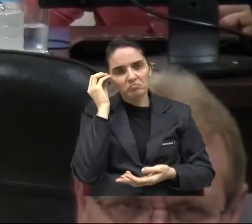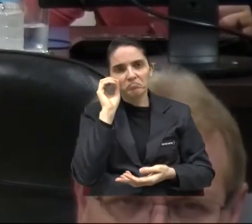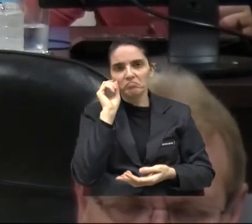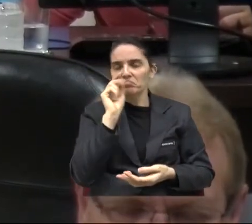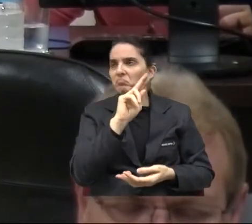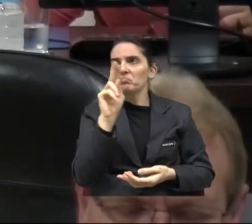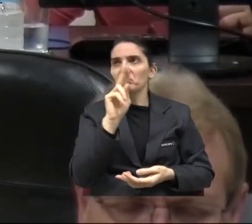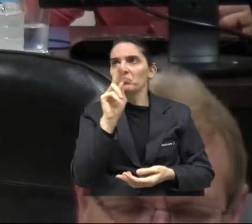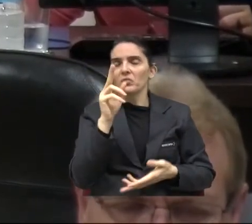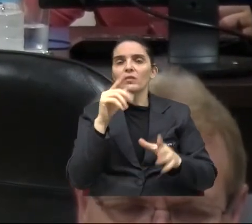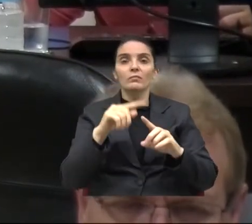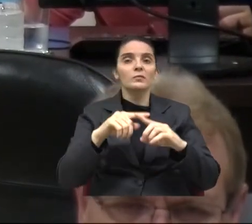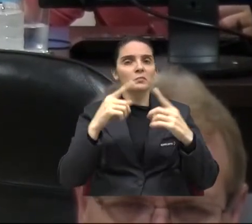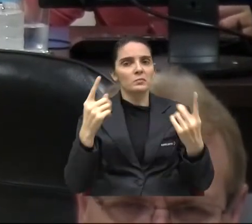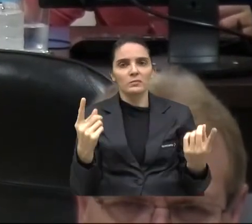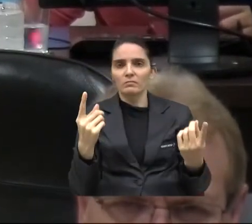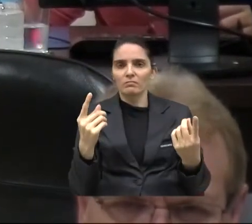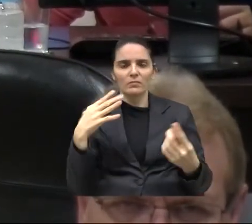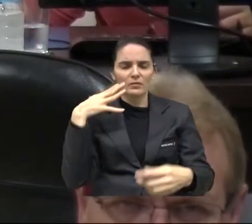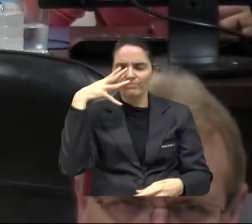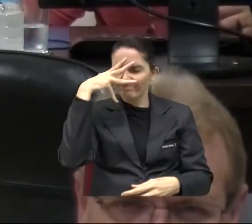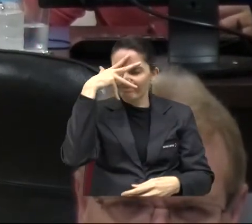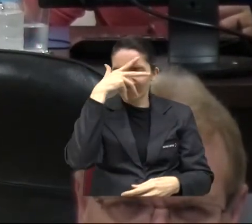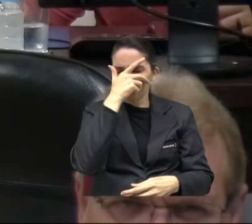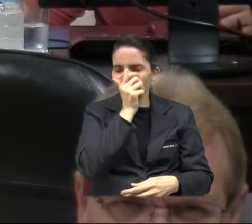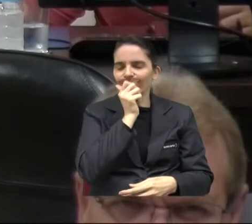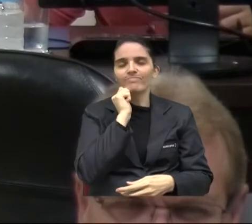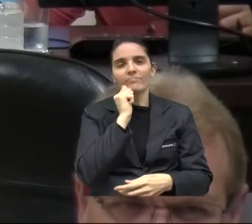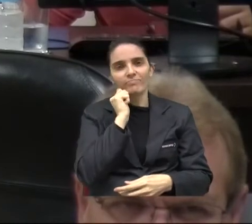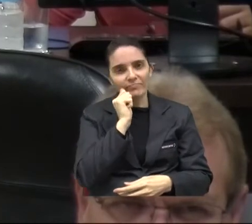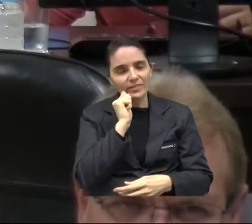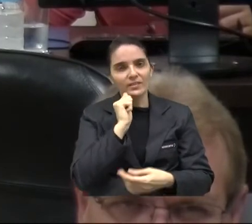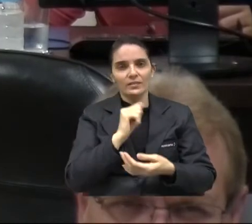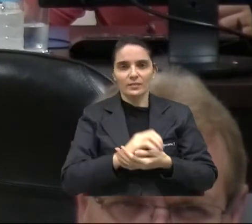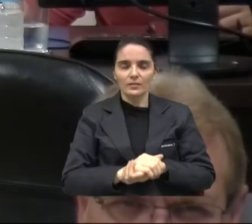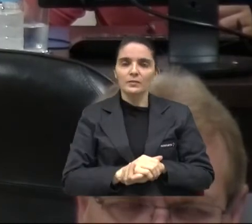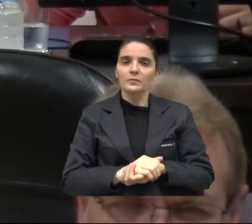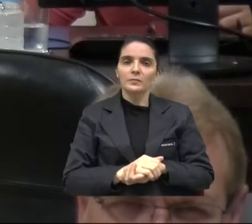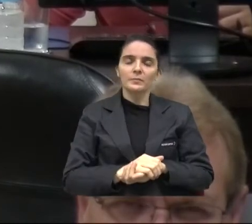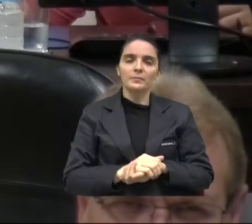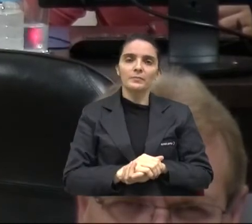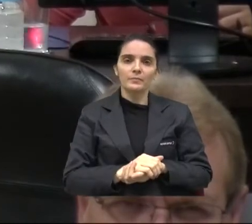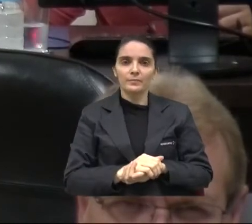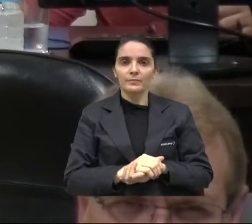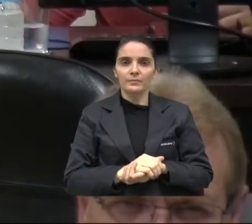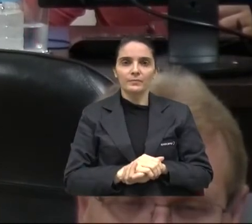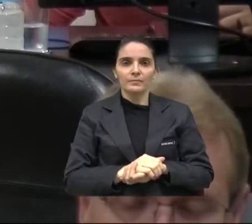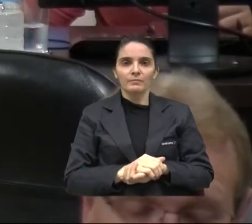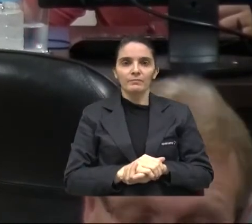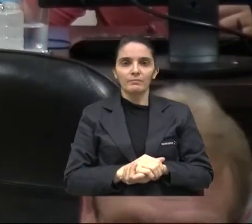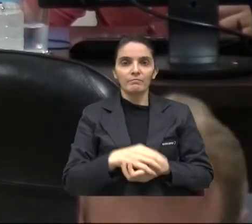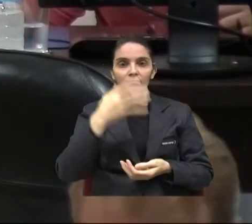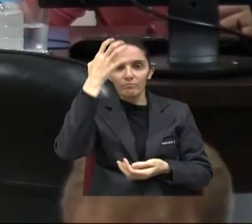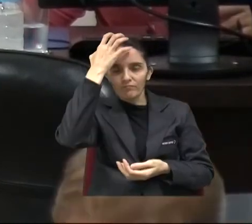o nome do louvor, mas foi muito lindo, bonito, ele puxou ali alguns louvores, e aquilo me marcou.